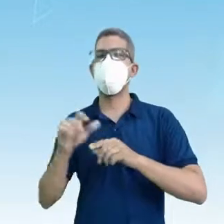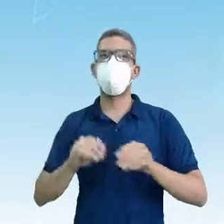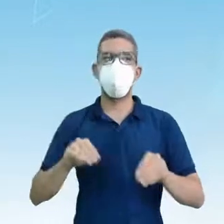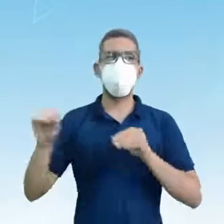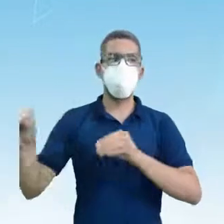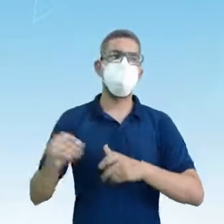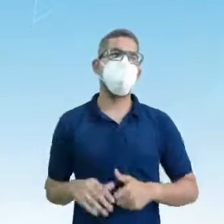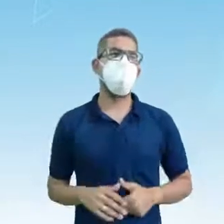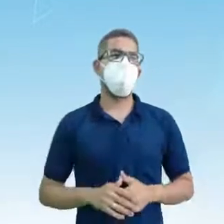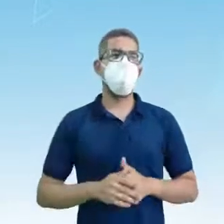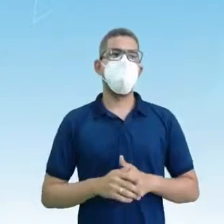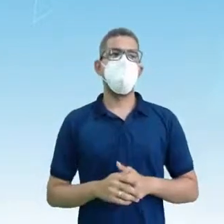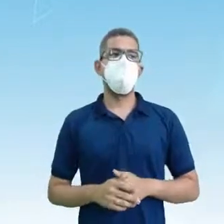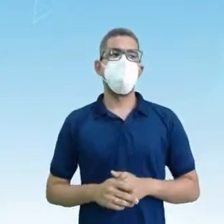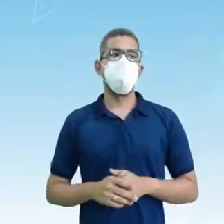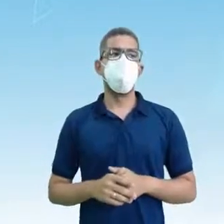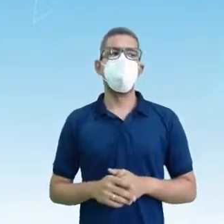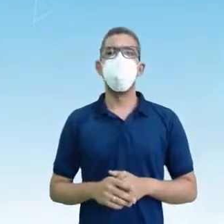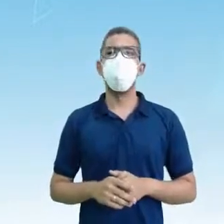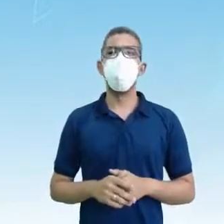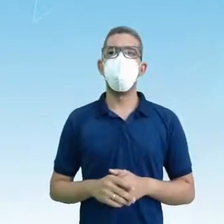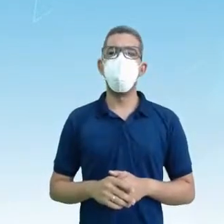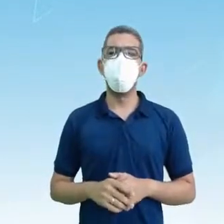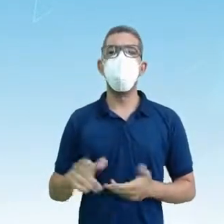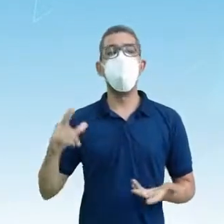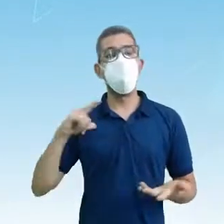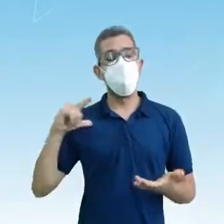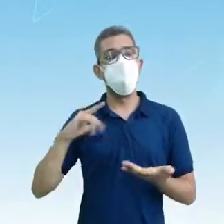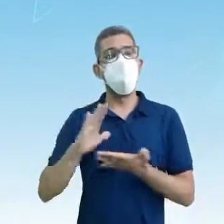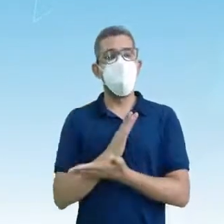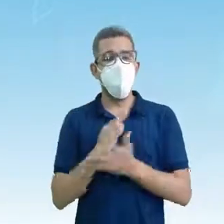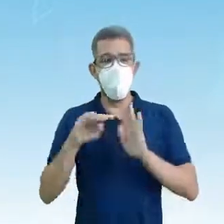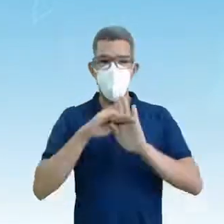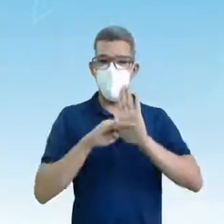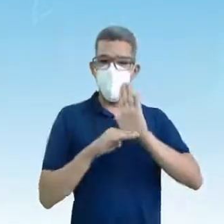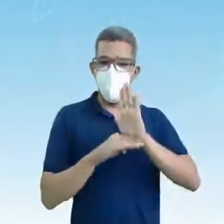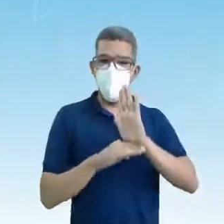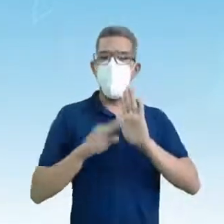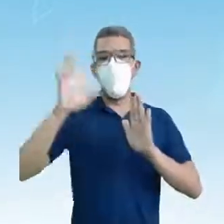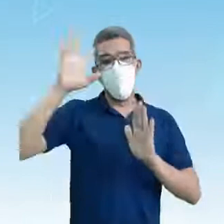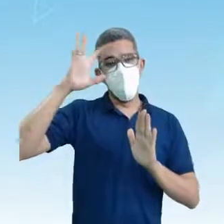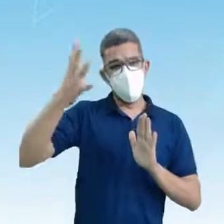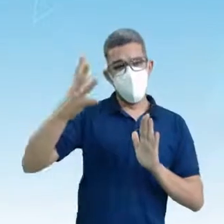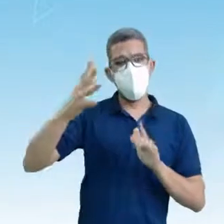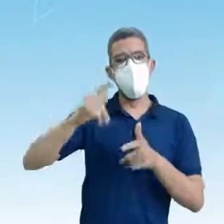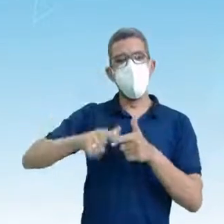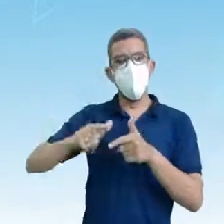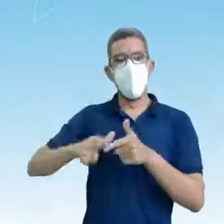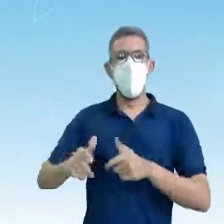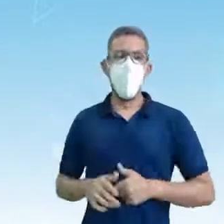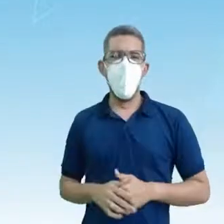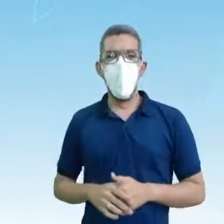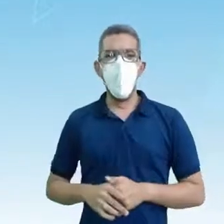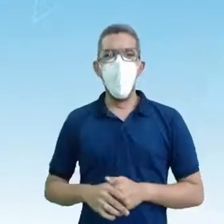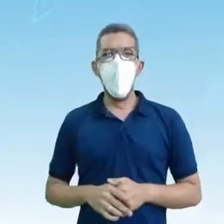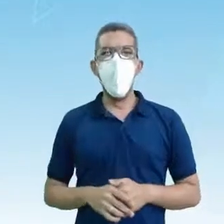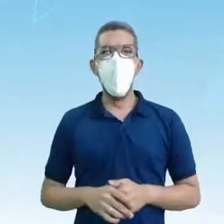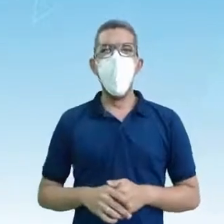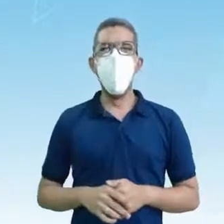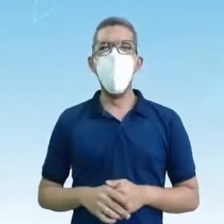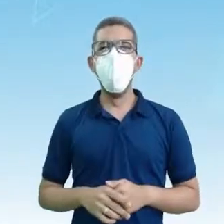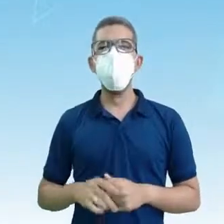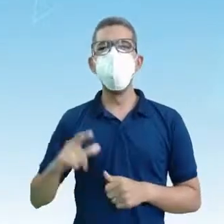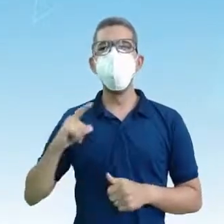país. E aí vem as medidas que contribuem para soluções diante da ausência de um